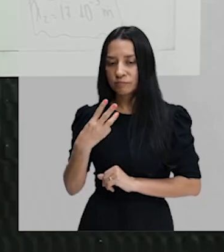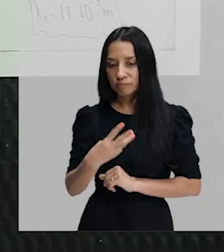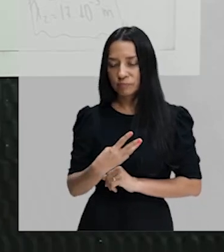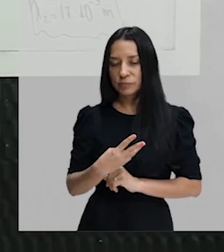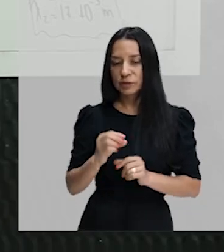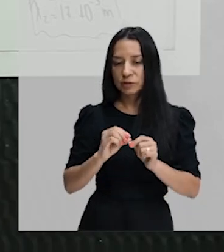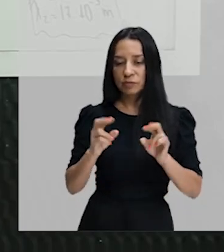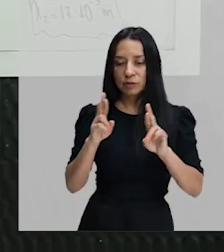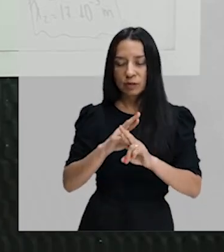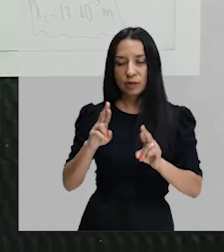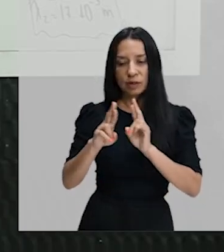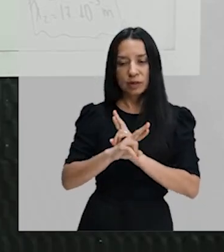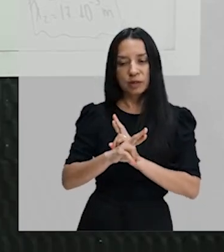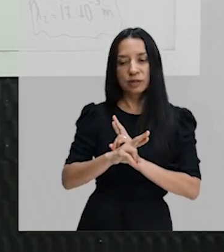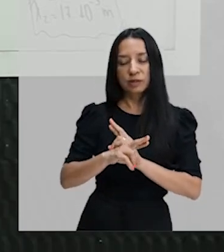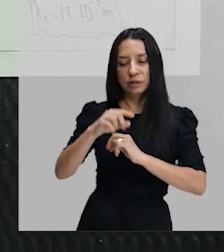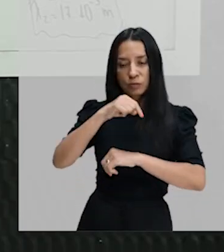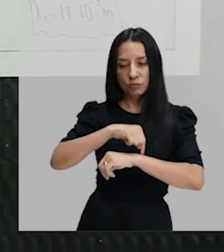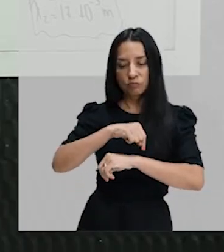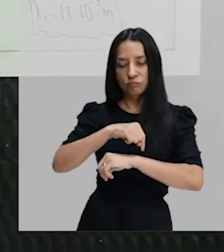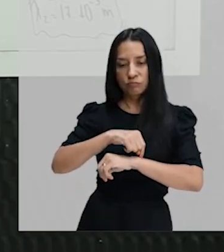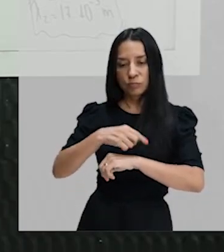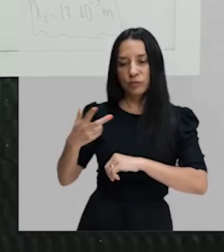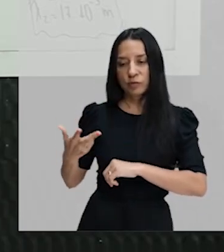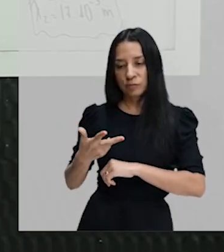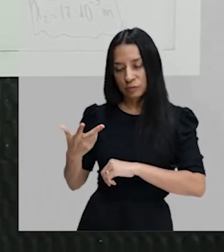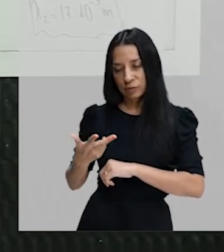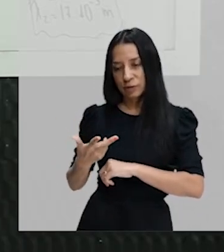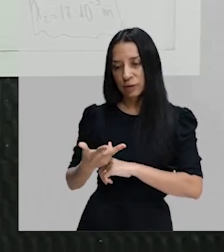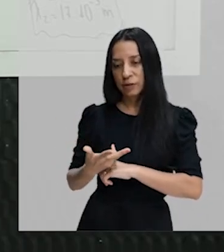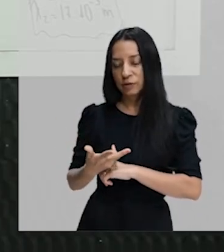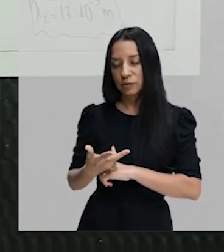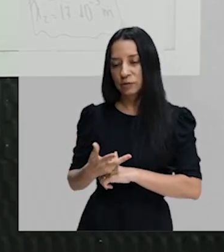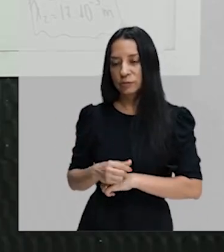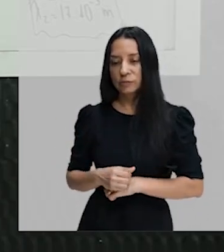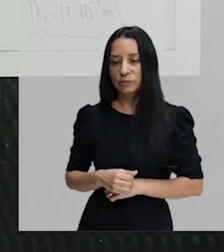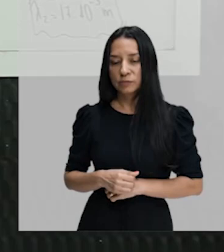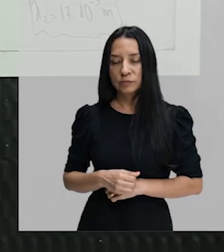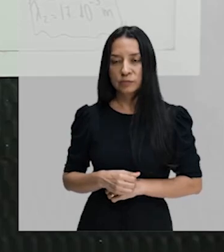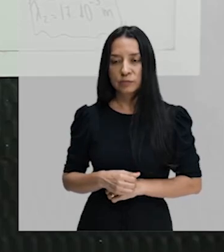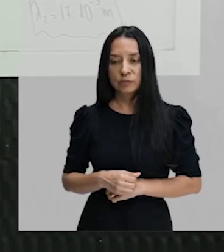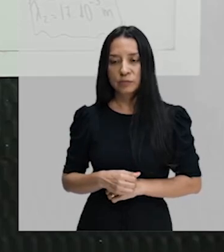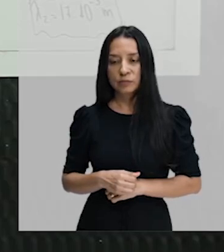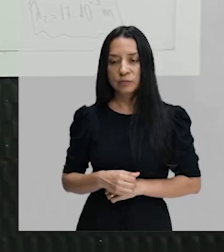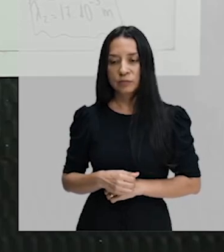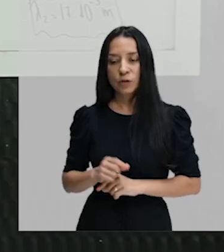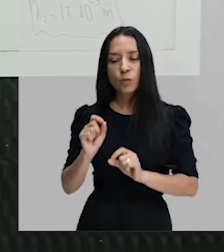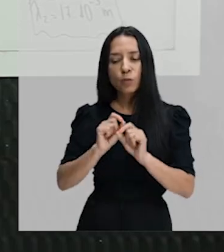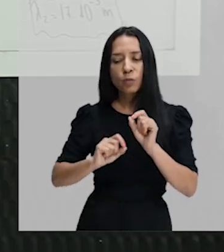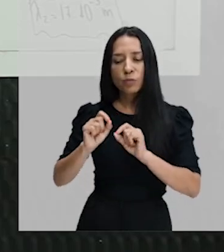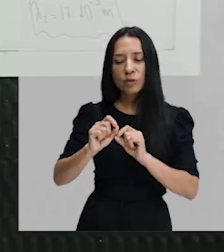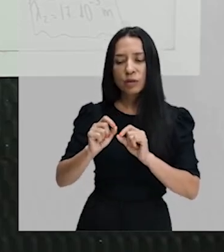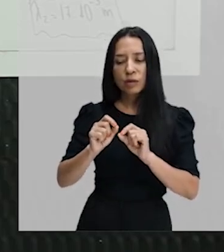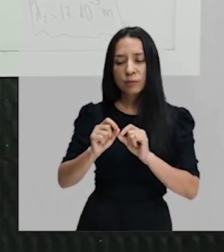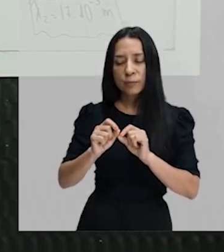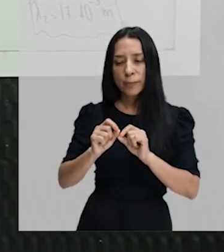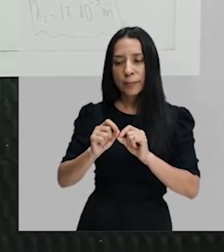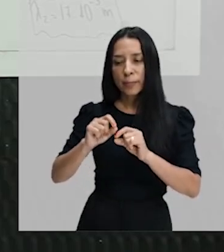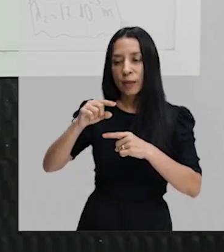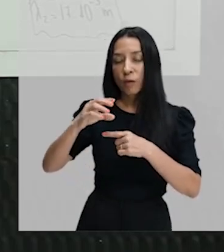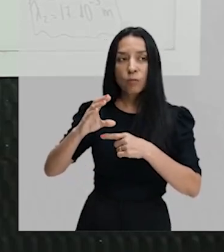tá ok velocidade de uma onda é o comprimento sobre o período